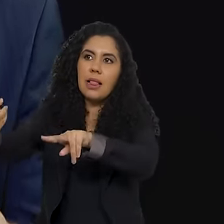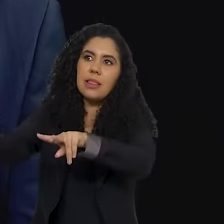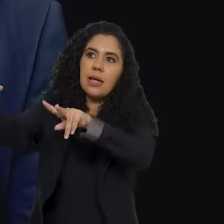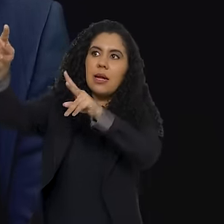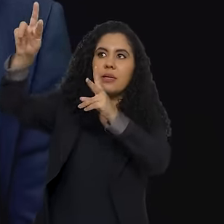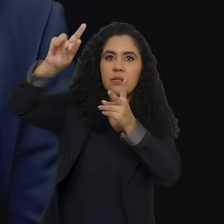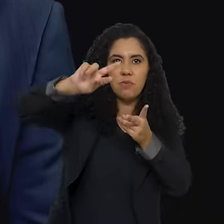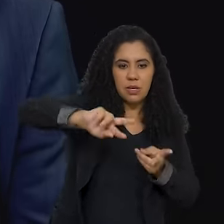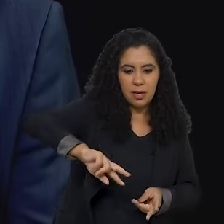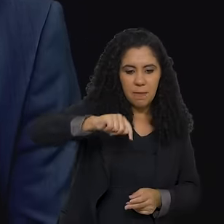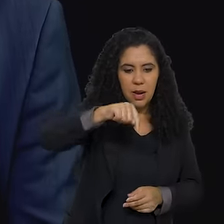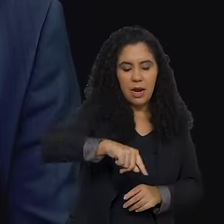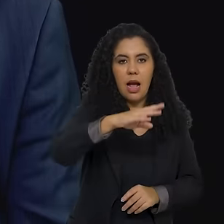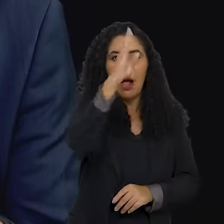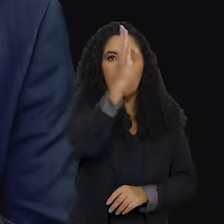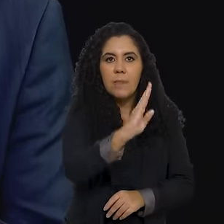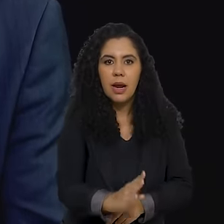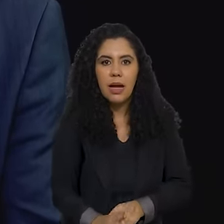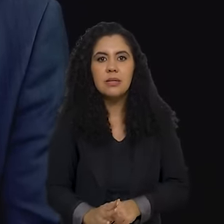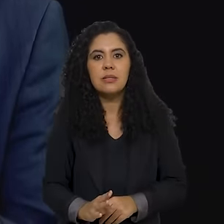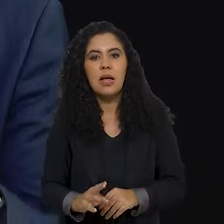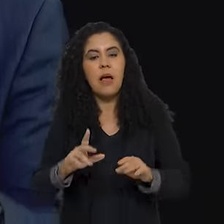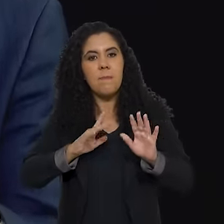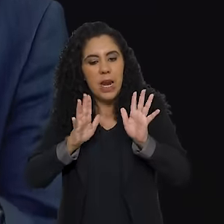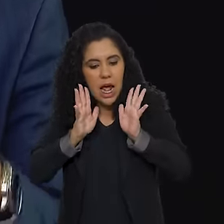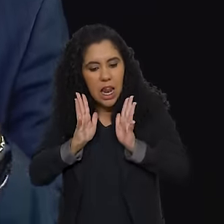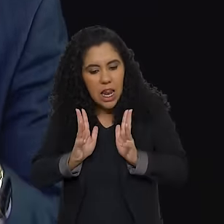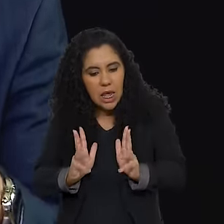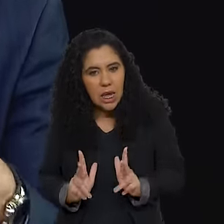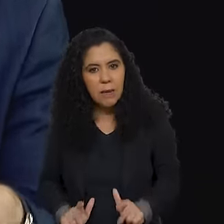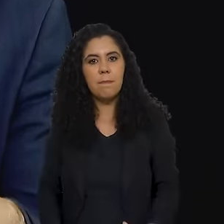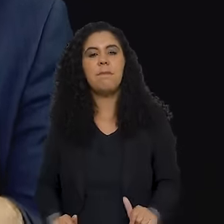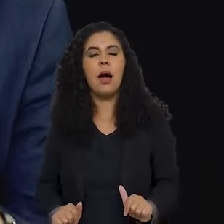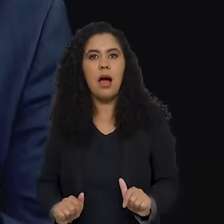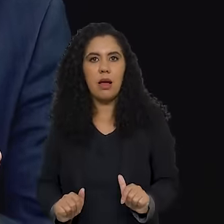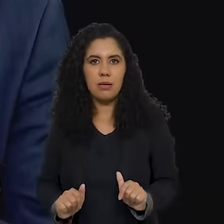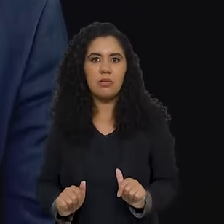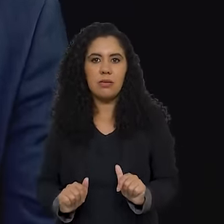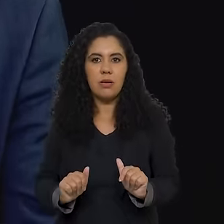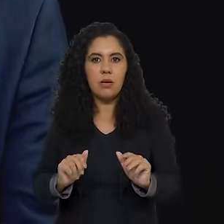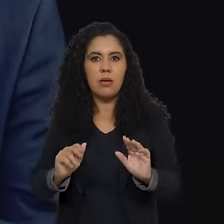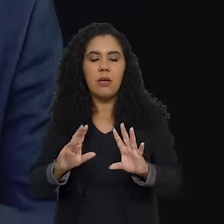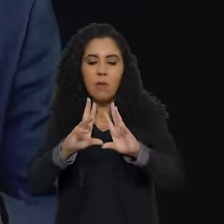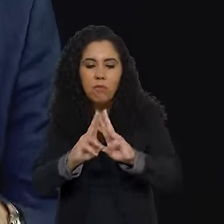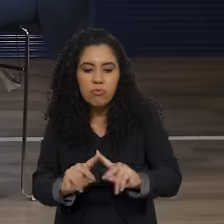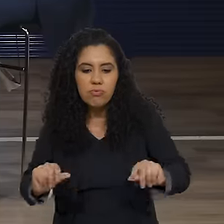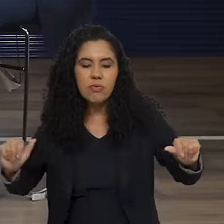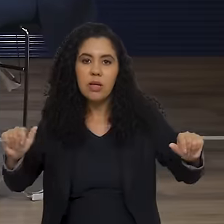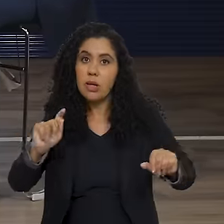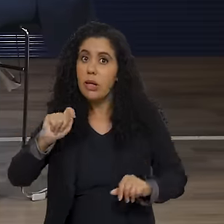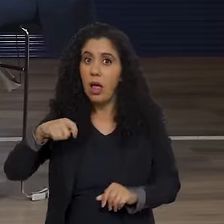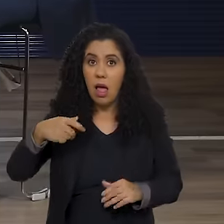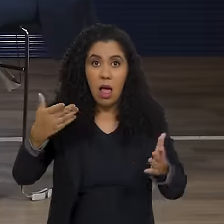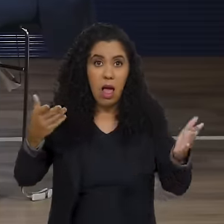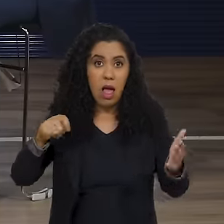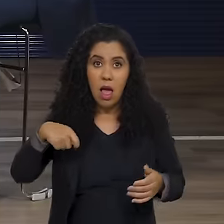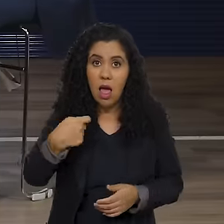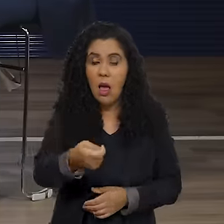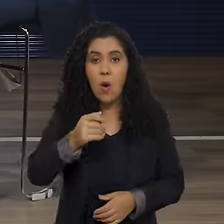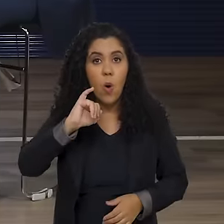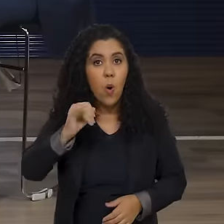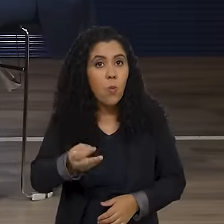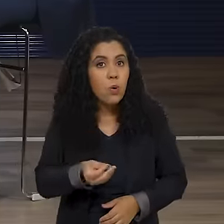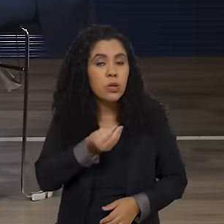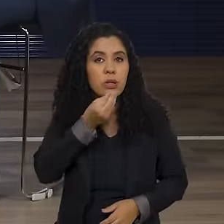as suas plantas para o Brasil para limpar, descarbonizar a sua operação. Então é uma janela de oportunidade